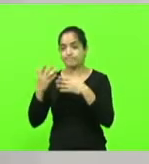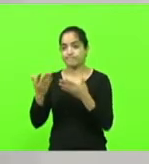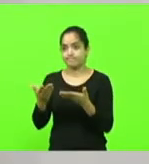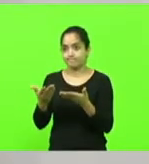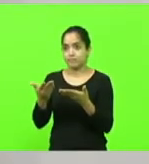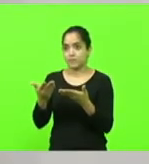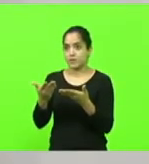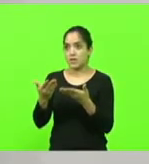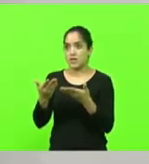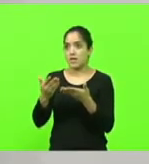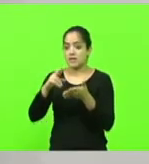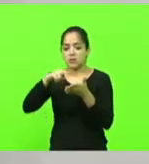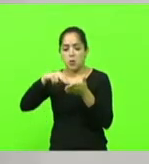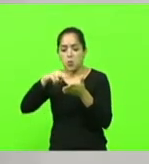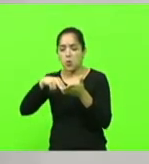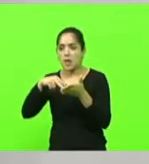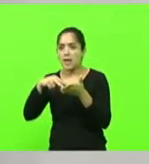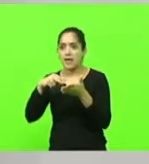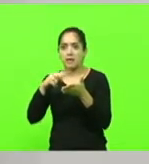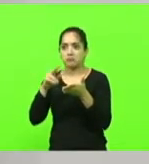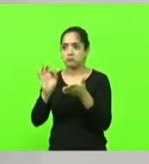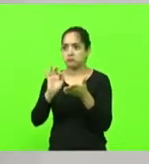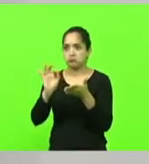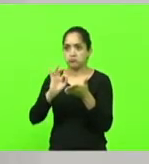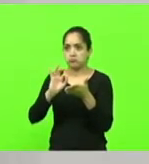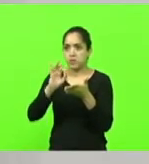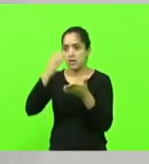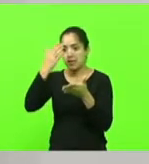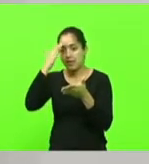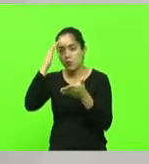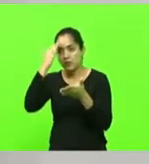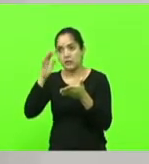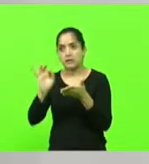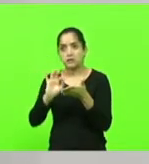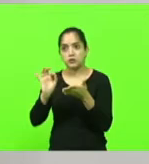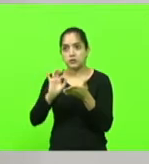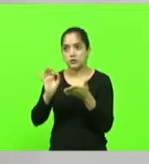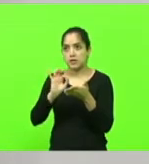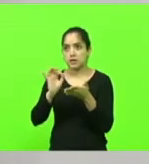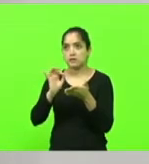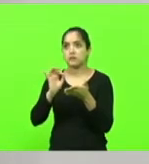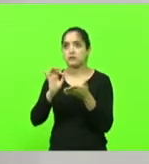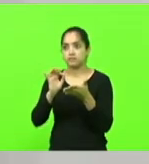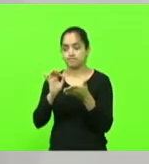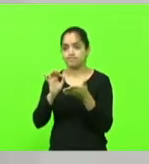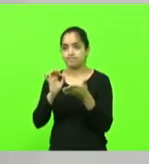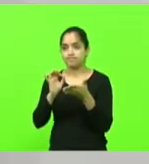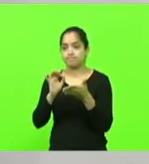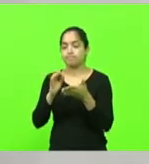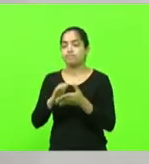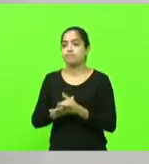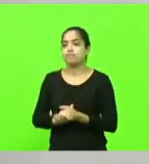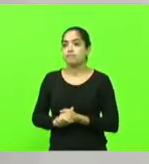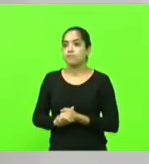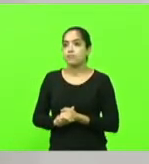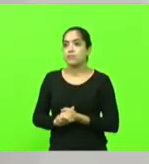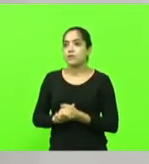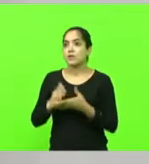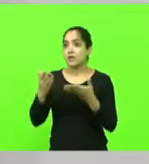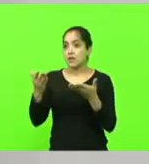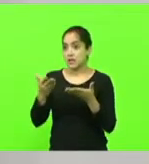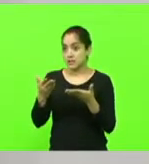Eles não leem direito o que escrevemos, não interpretam e colocam o cara como um marginal. Em uma